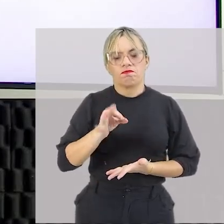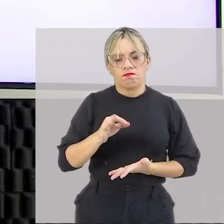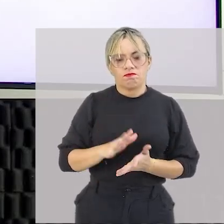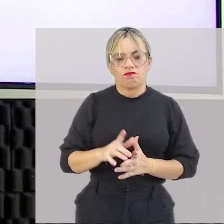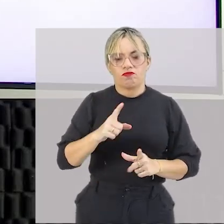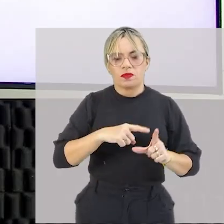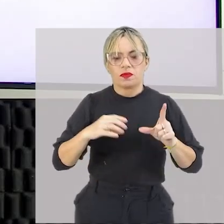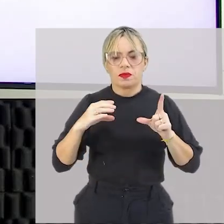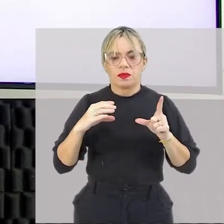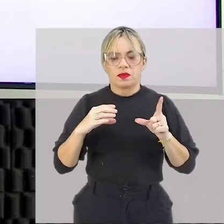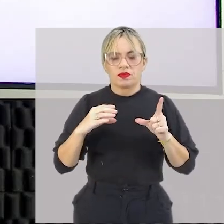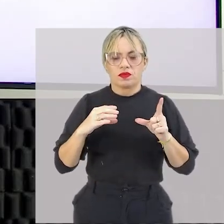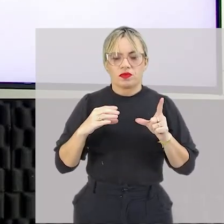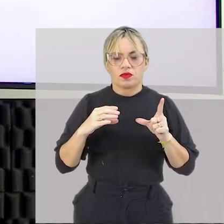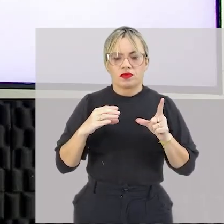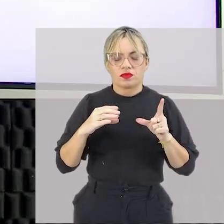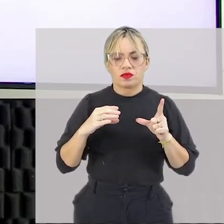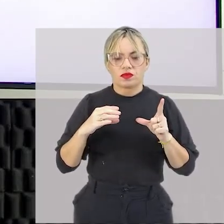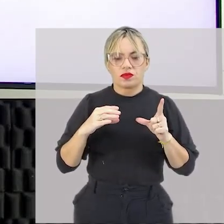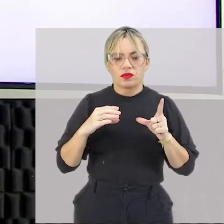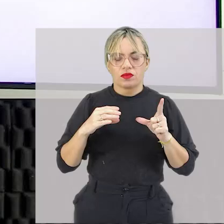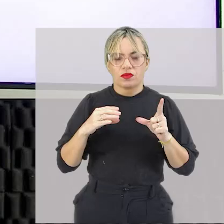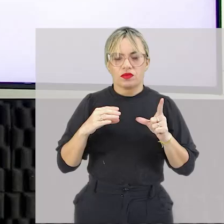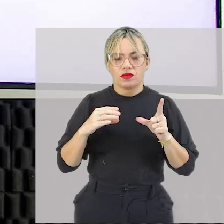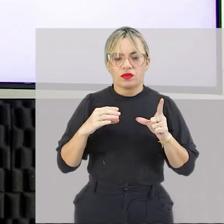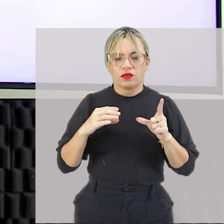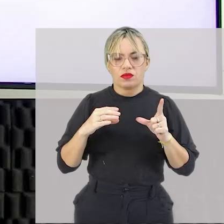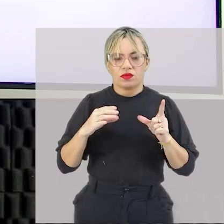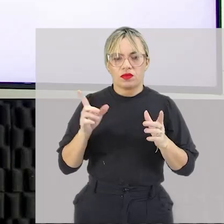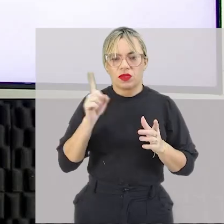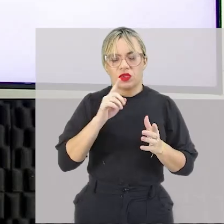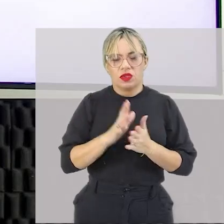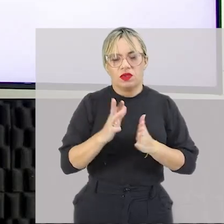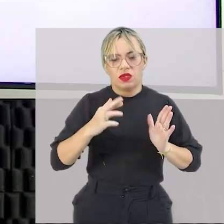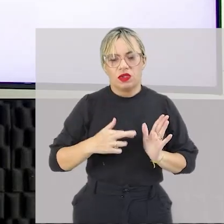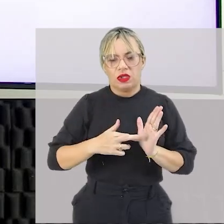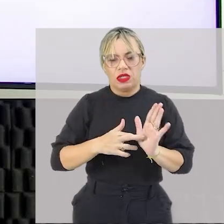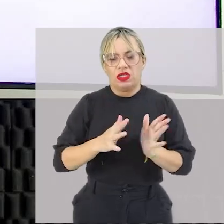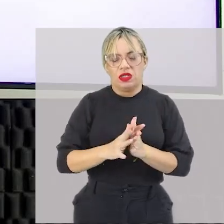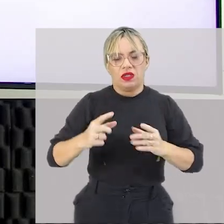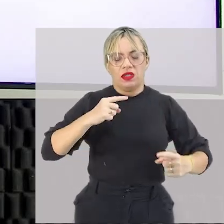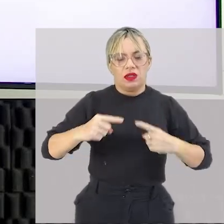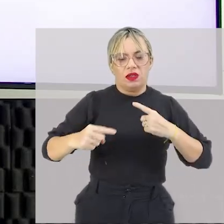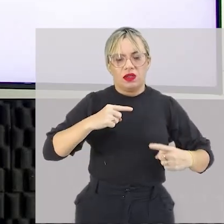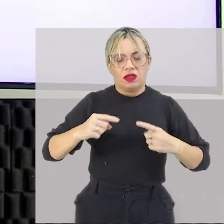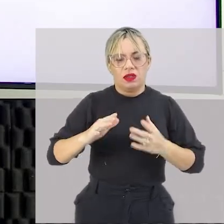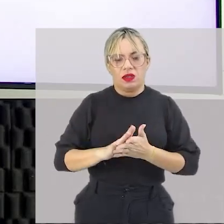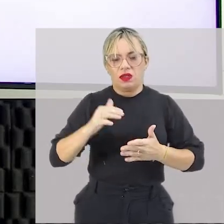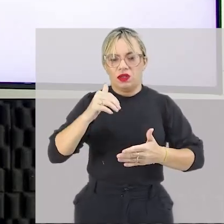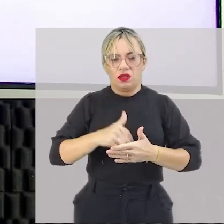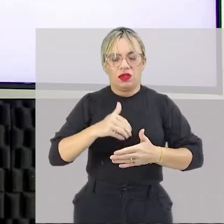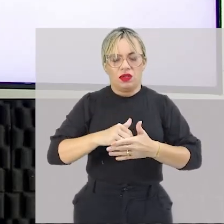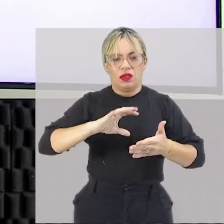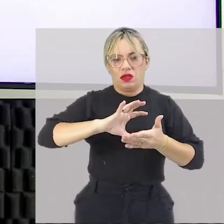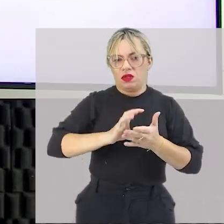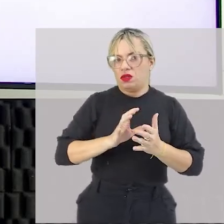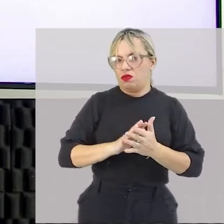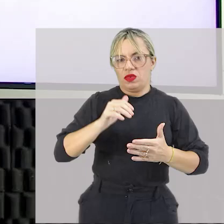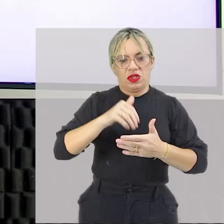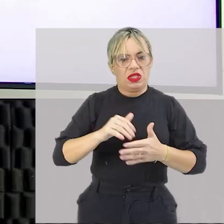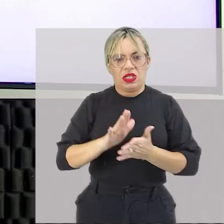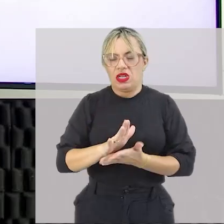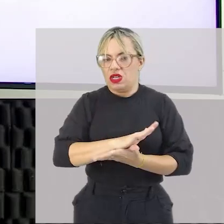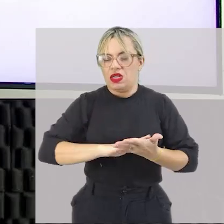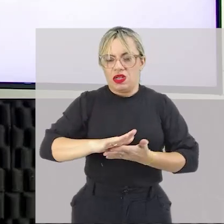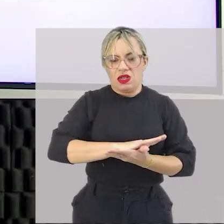na representação política. Pessoal, a gente não está falando aqui de representação política. A gente está falando de eleição, de partido, de voto, nada disso. A